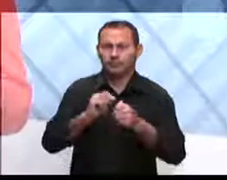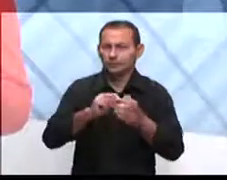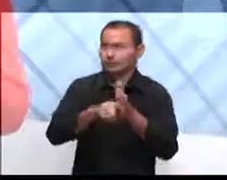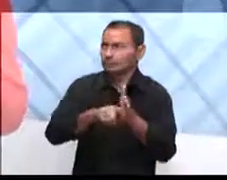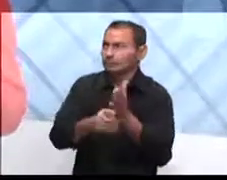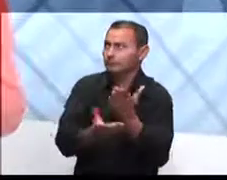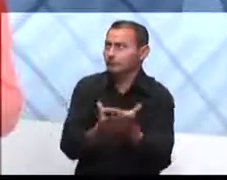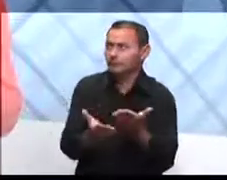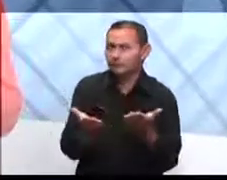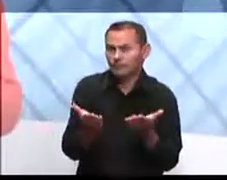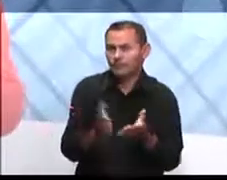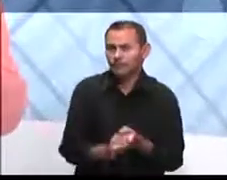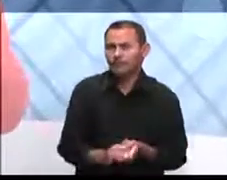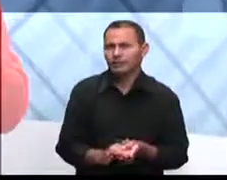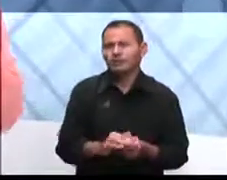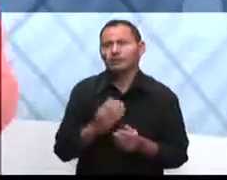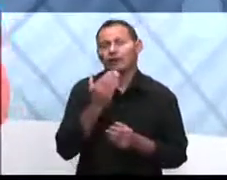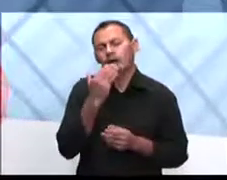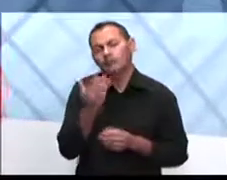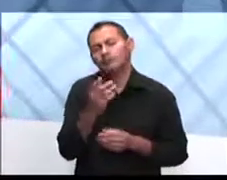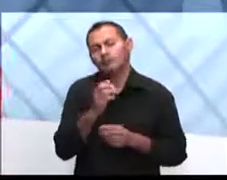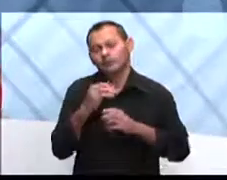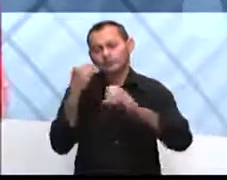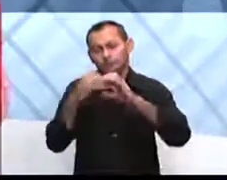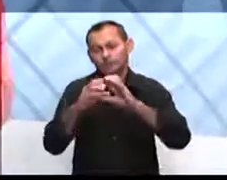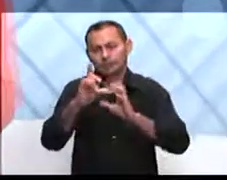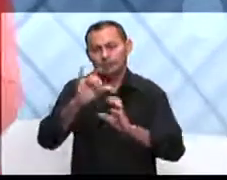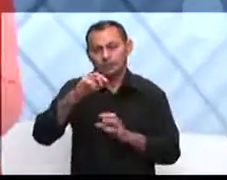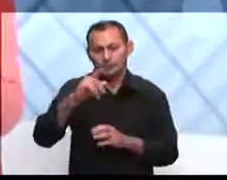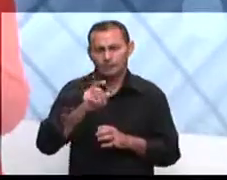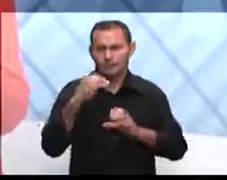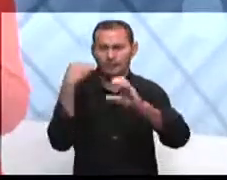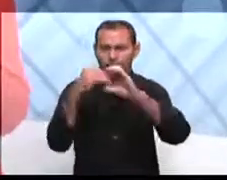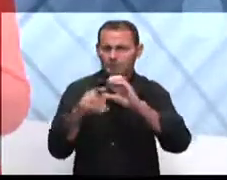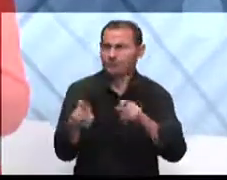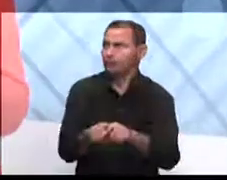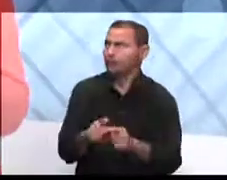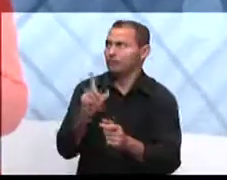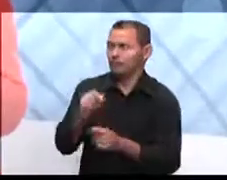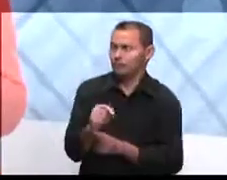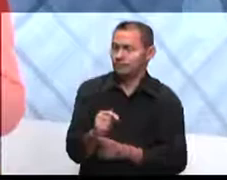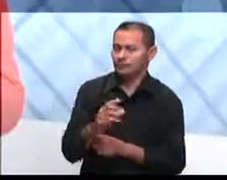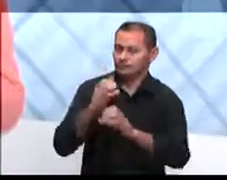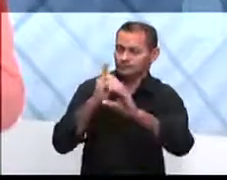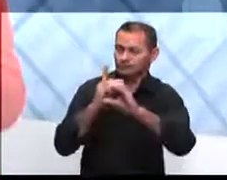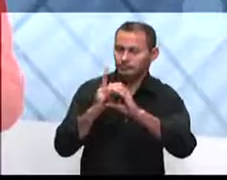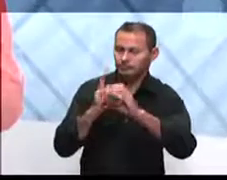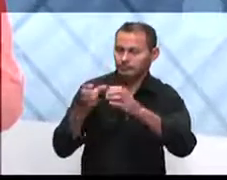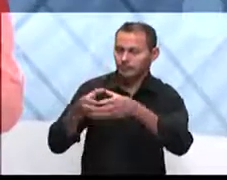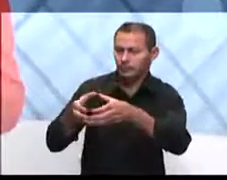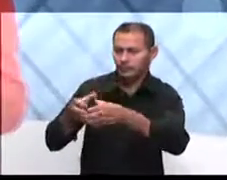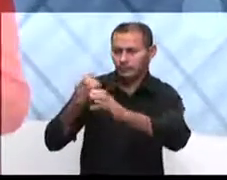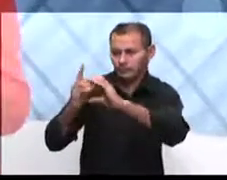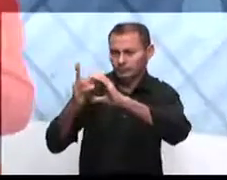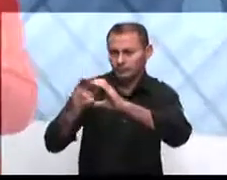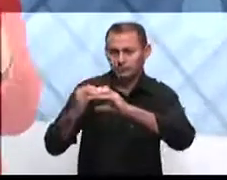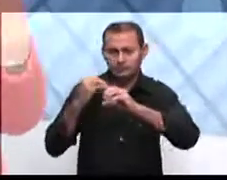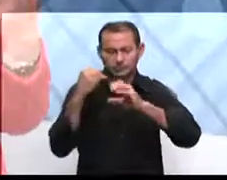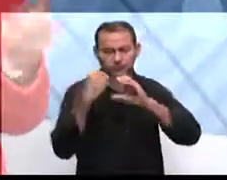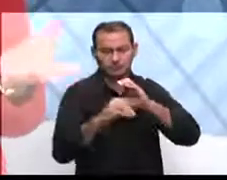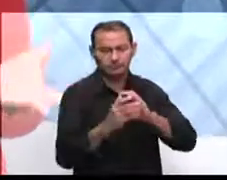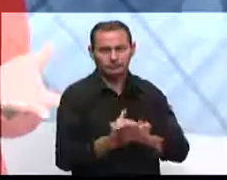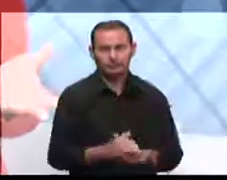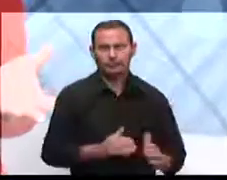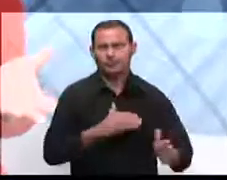pesquisa, então, né, eu peço ali, envio o link por e-mail, e essa coordenação enviaria, então,